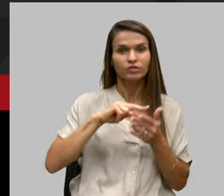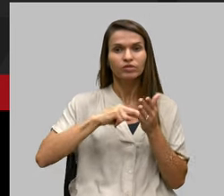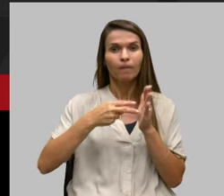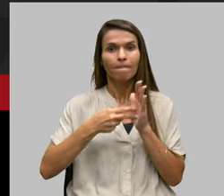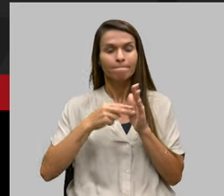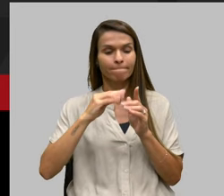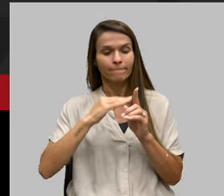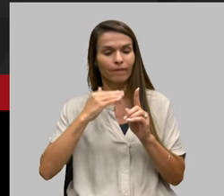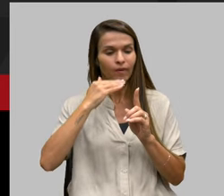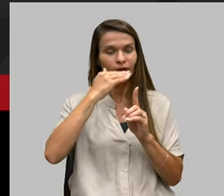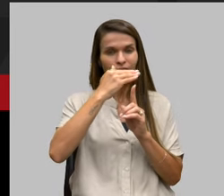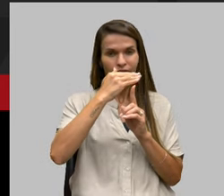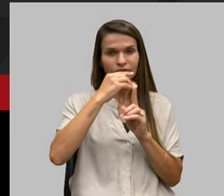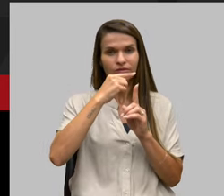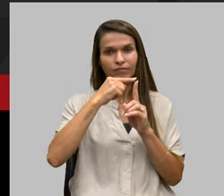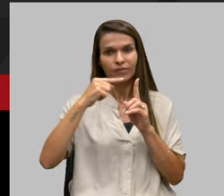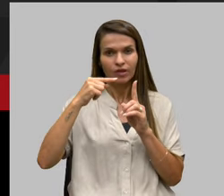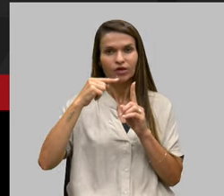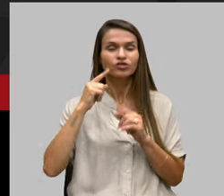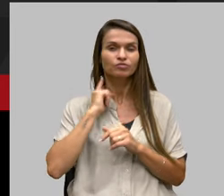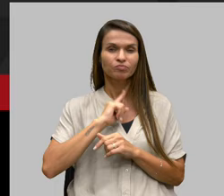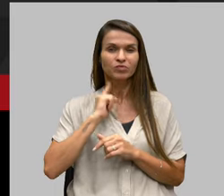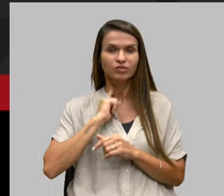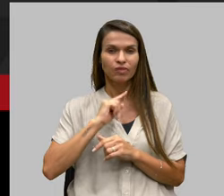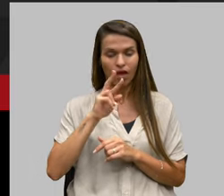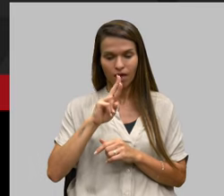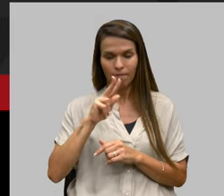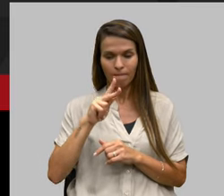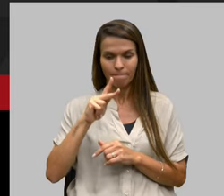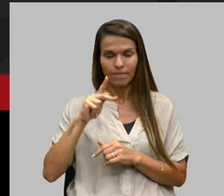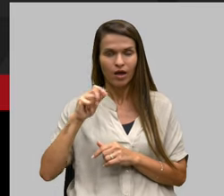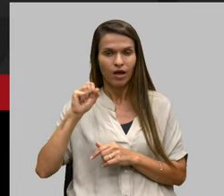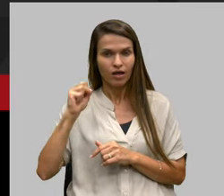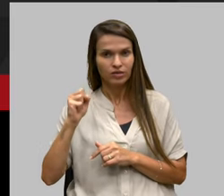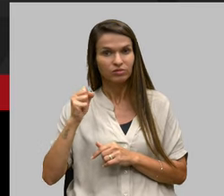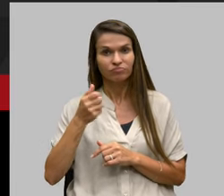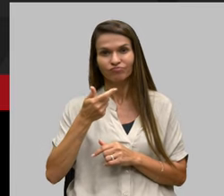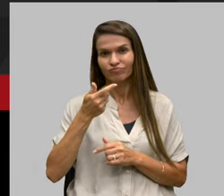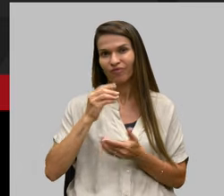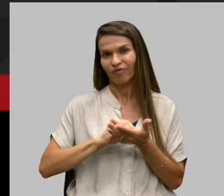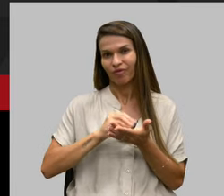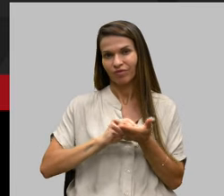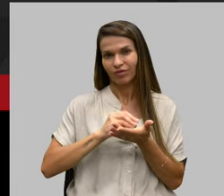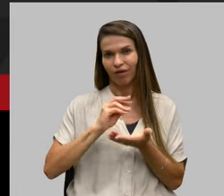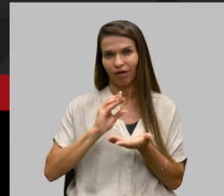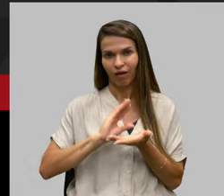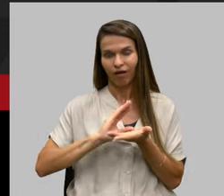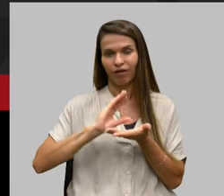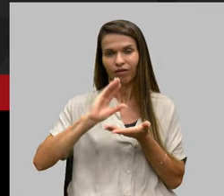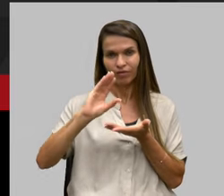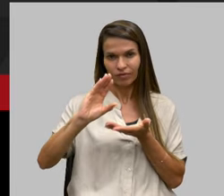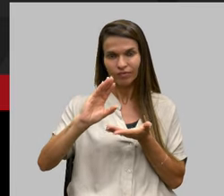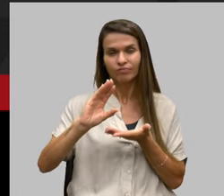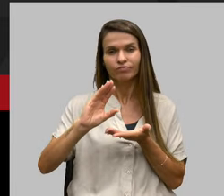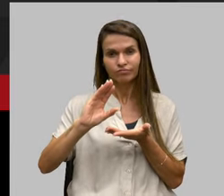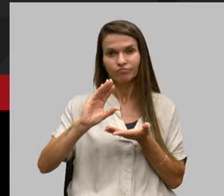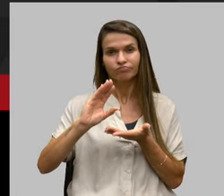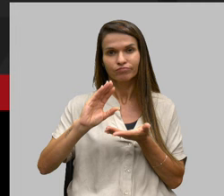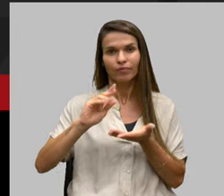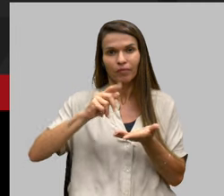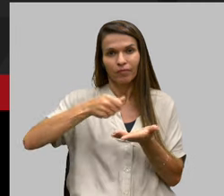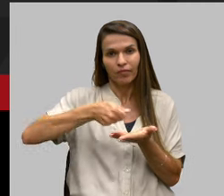dos nossos rpps mineiros não teriam recursos aí eu falo não teriam porque é uma hipótese recursos para carar com nem